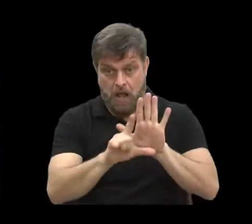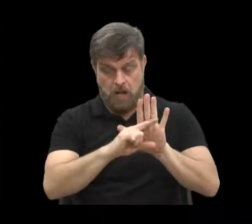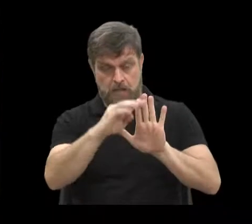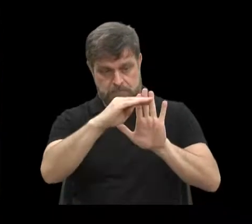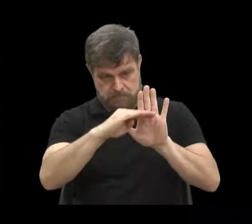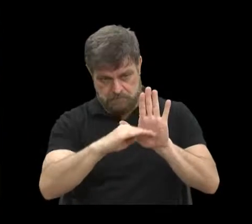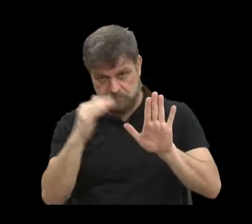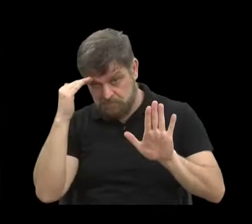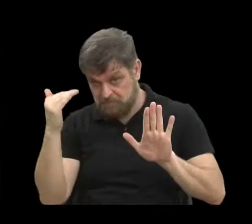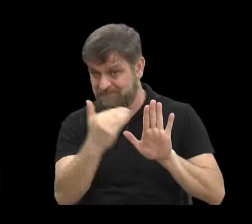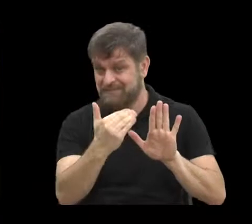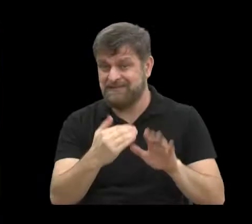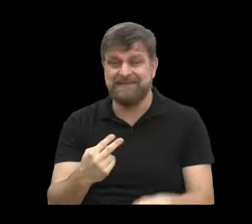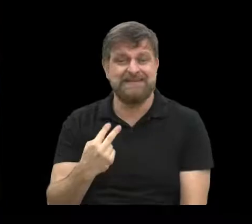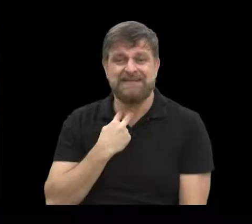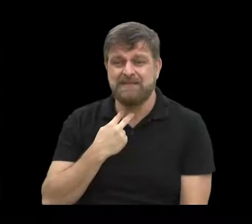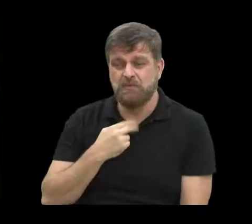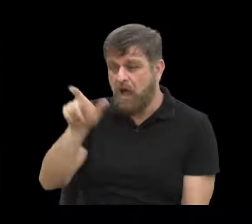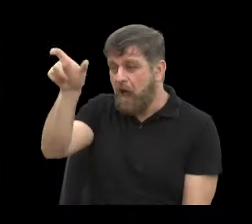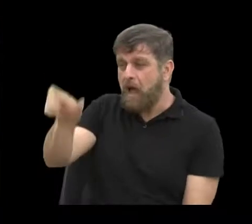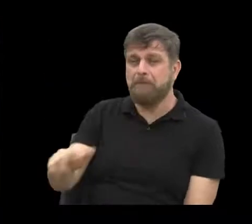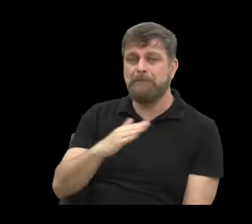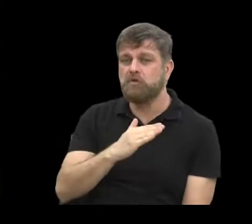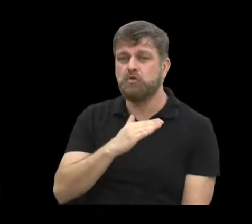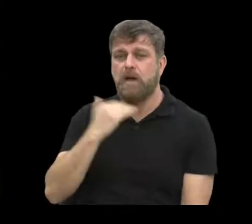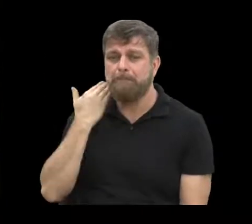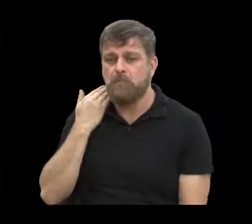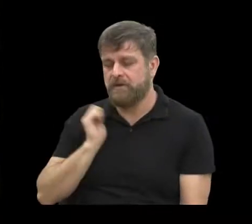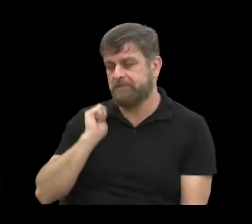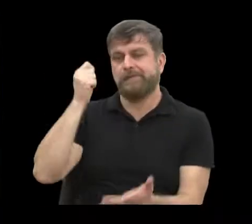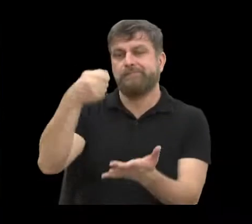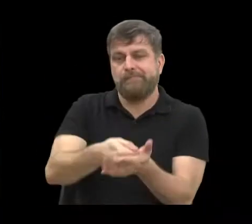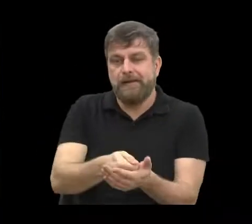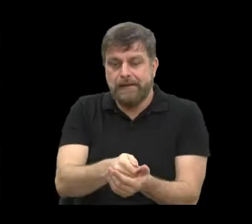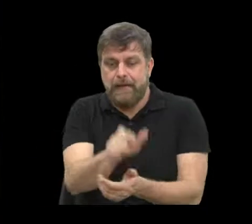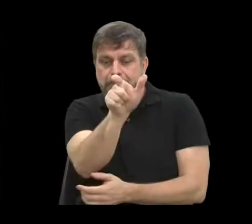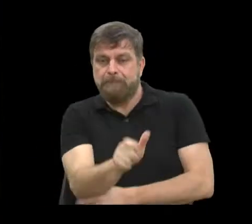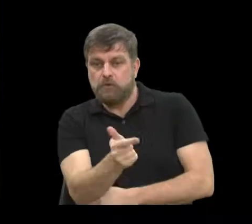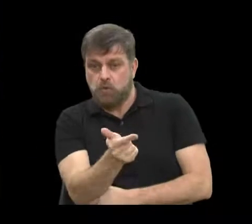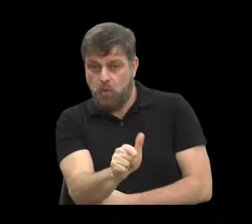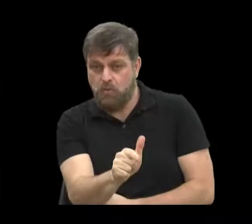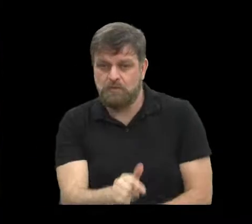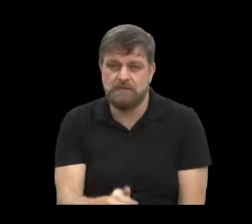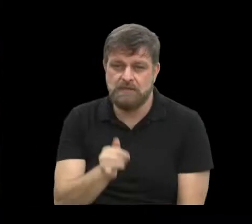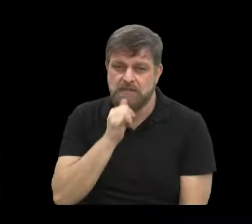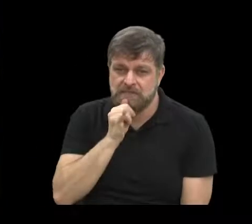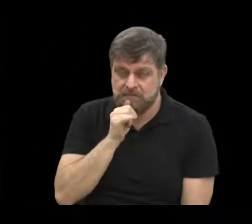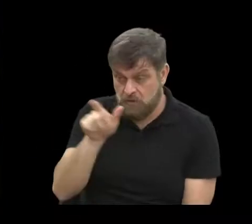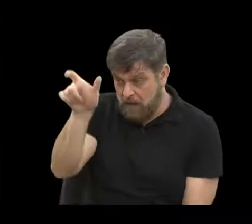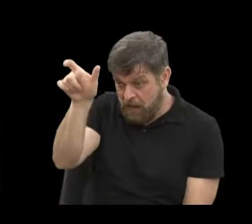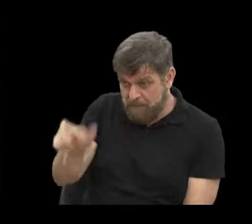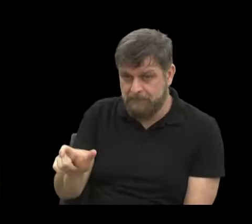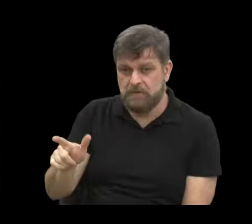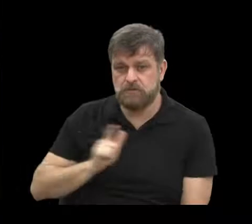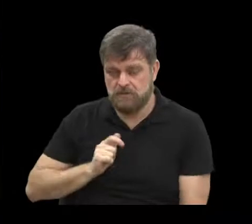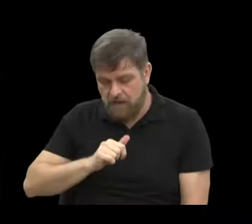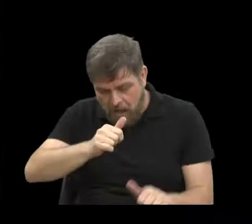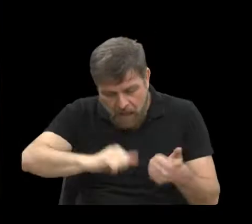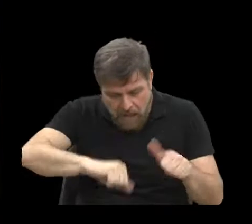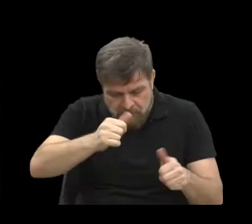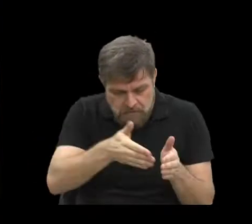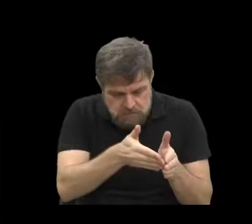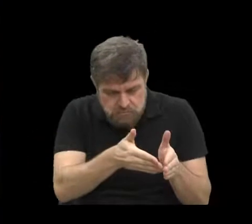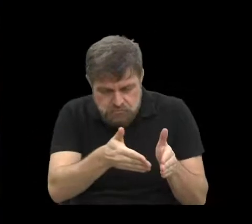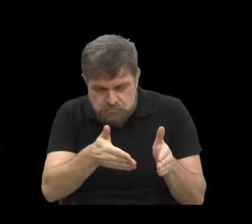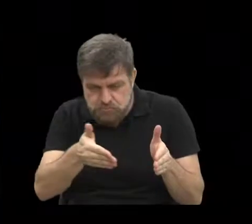mas não em forma de pensão, tá ok? Inclusive, se a pessoa falecer durante o processo de análise,